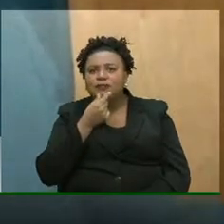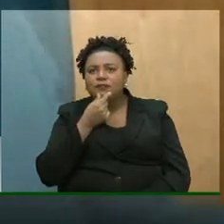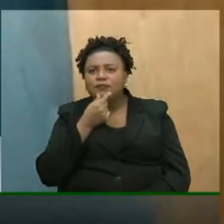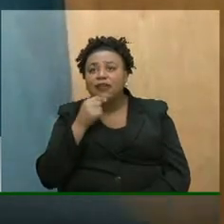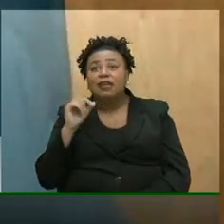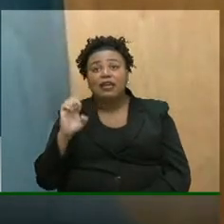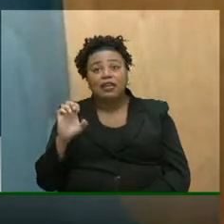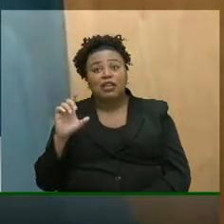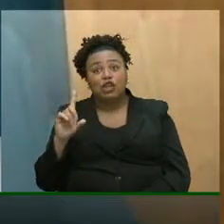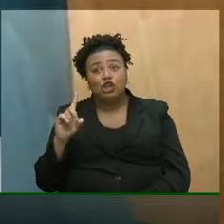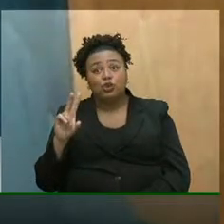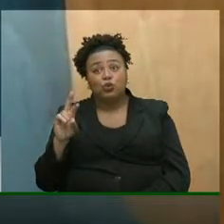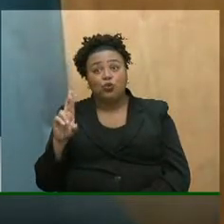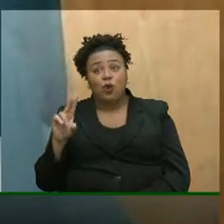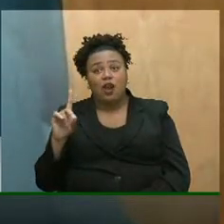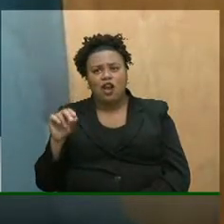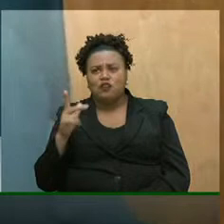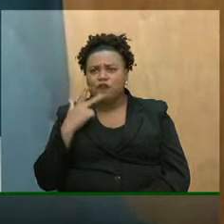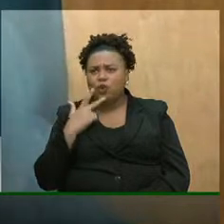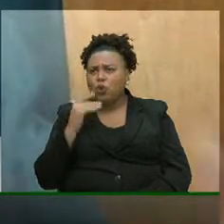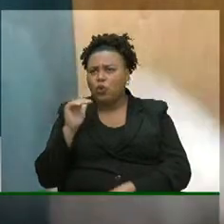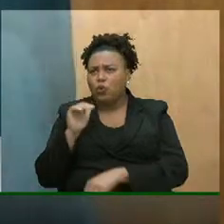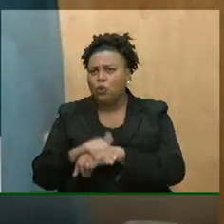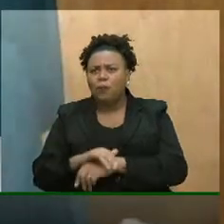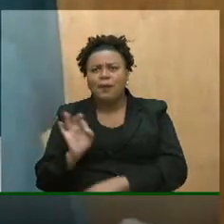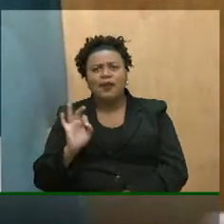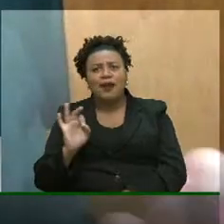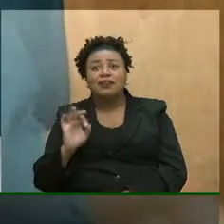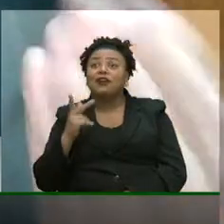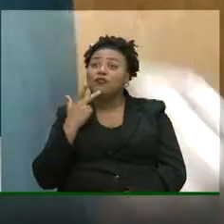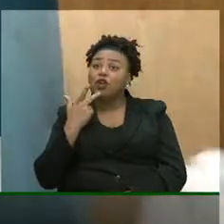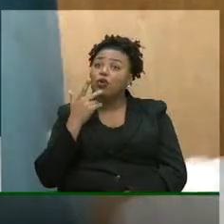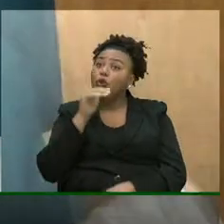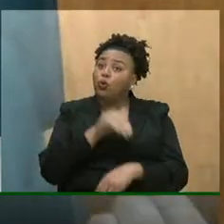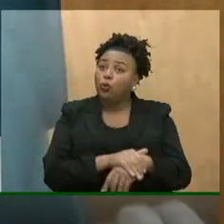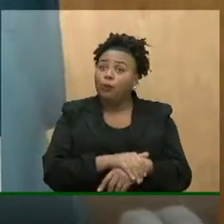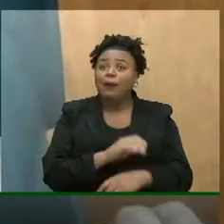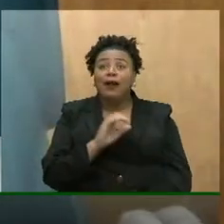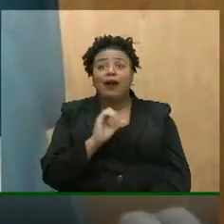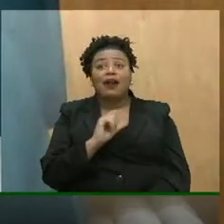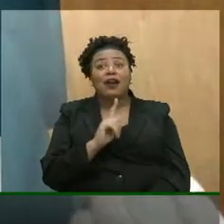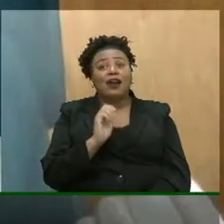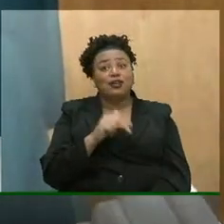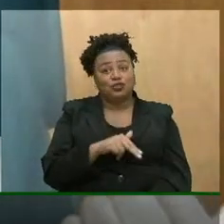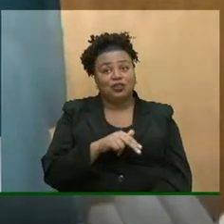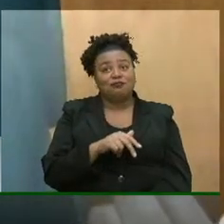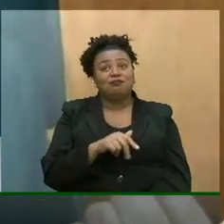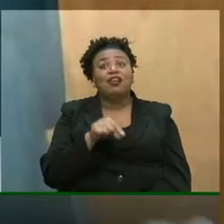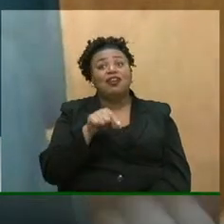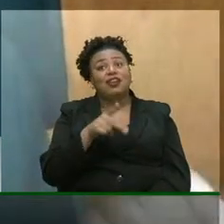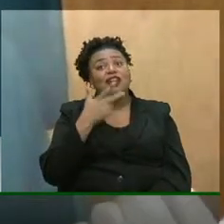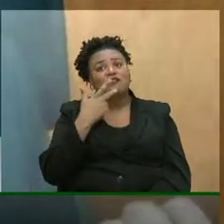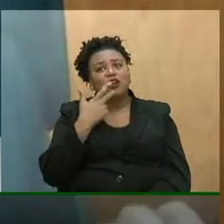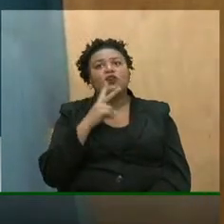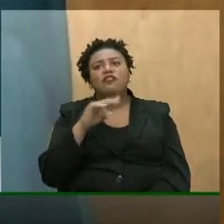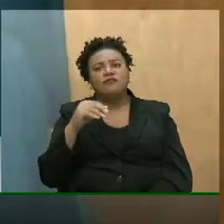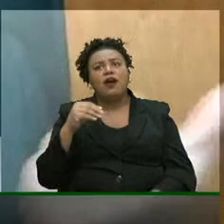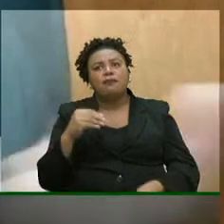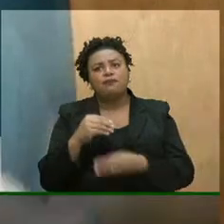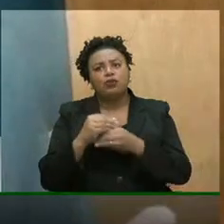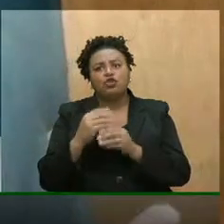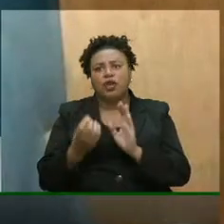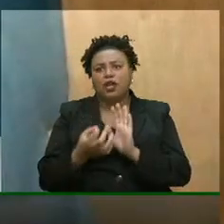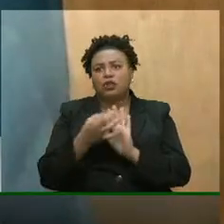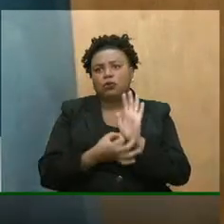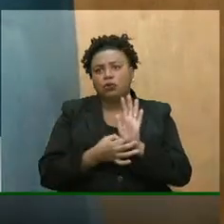doutor Eduardo Costa, que não era a PGE, botou para cima da CAGE, tirou o dele e botou na CAGE. E disse que mandaria um projeto contemplando os